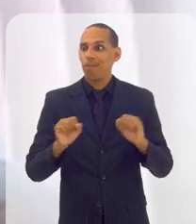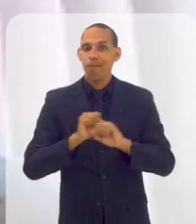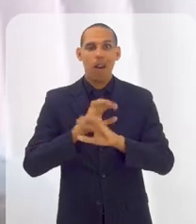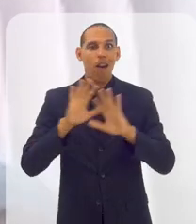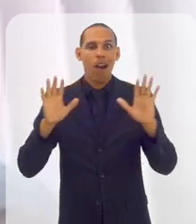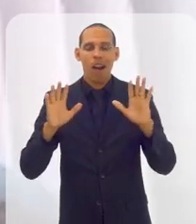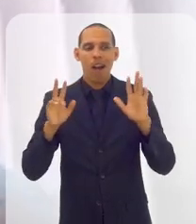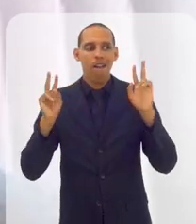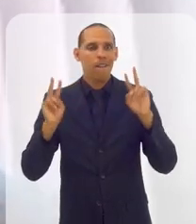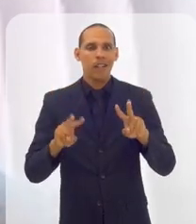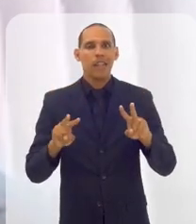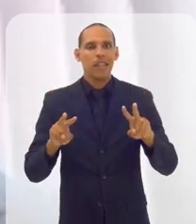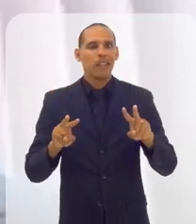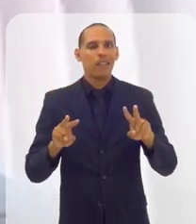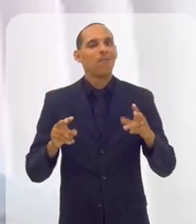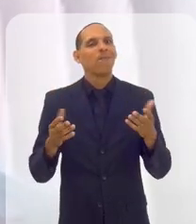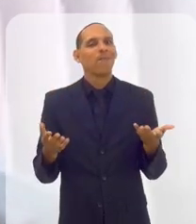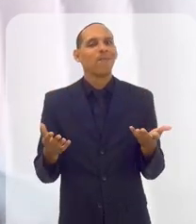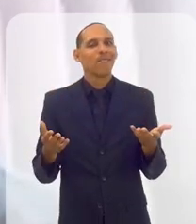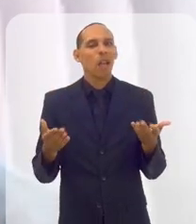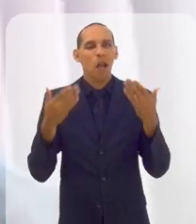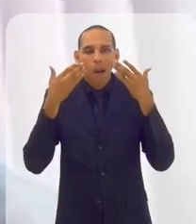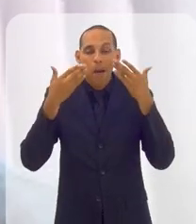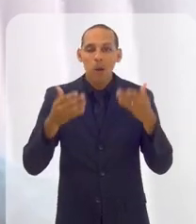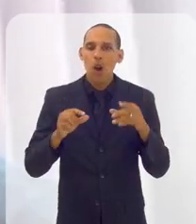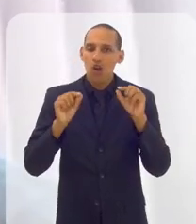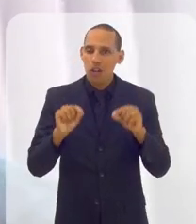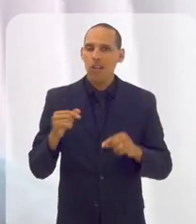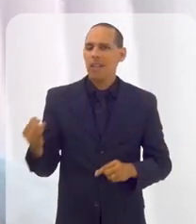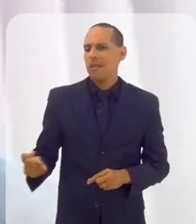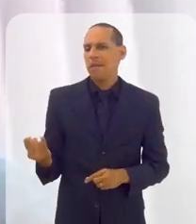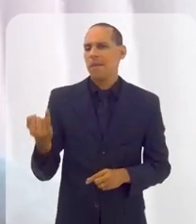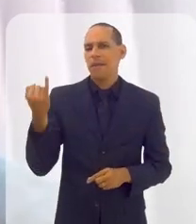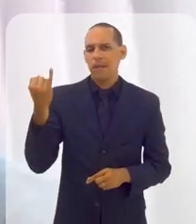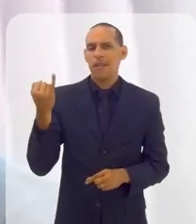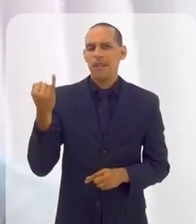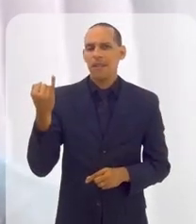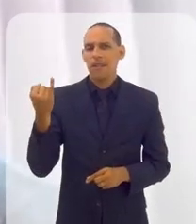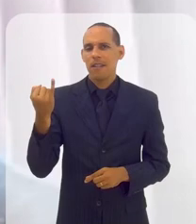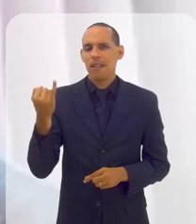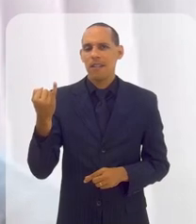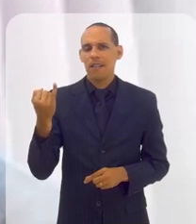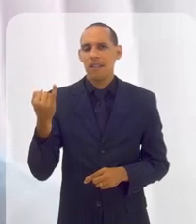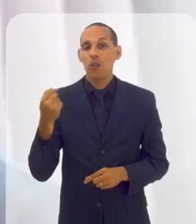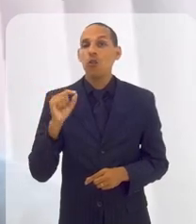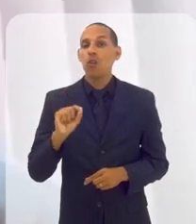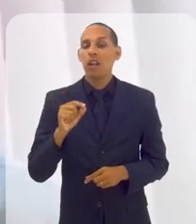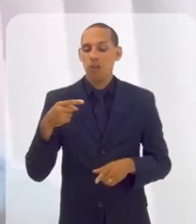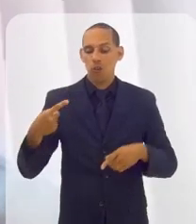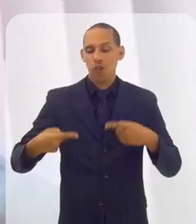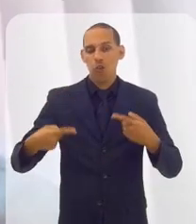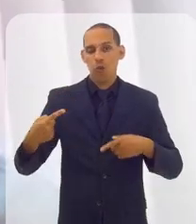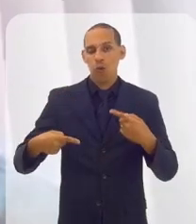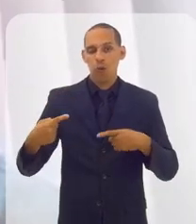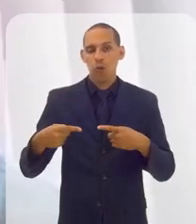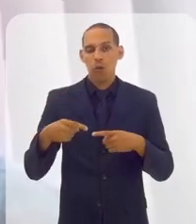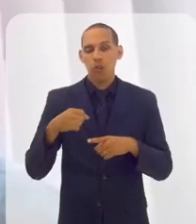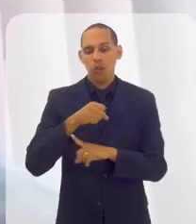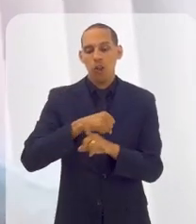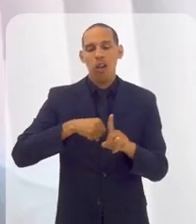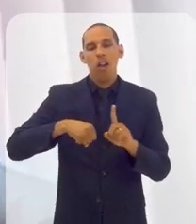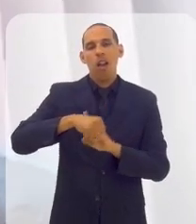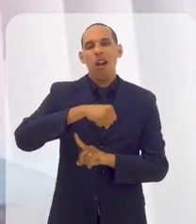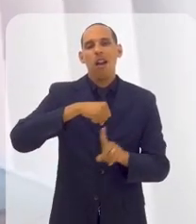questão que apareceu na pandemia e que revelou o quão importante é você discutir também